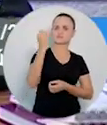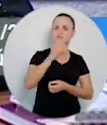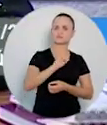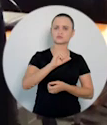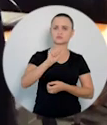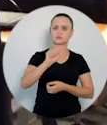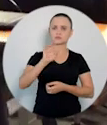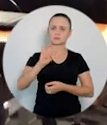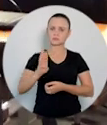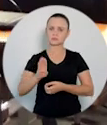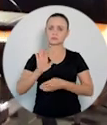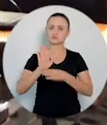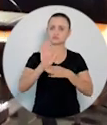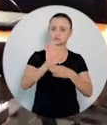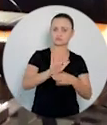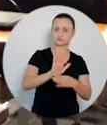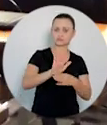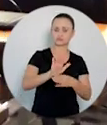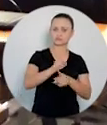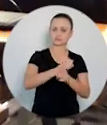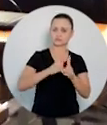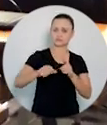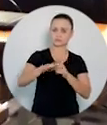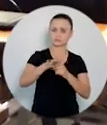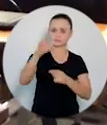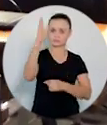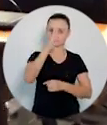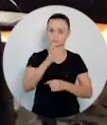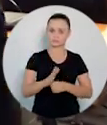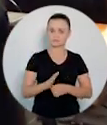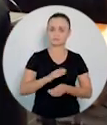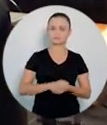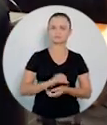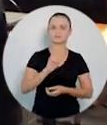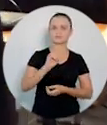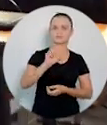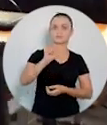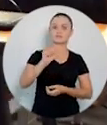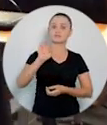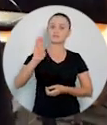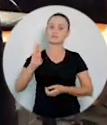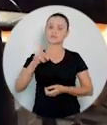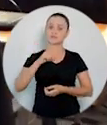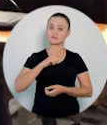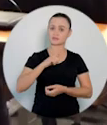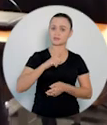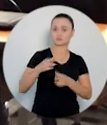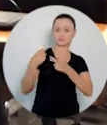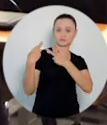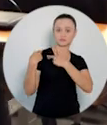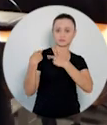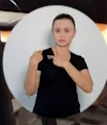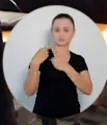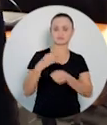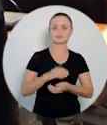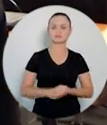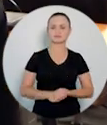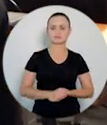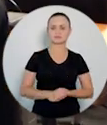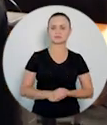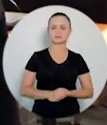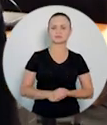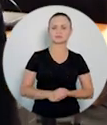brasileira. A Ordem dos Advogados do Brasil tem um papel de cidadania garantido pela Constituição da República Federativa do